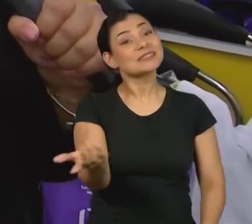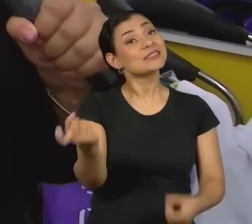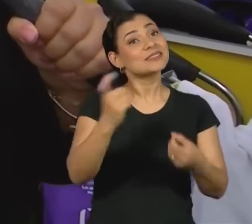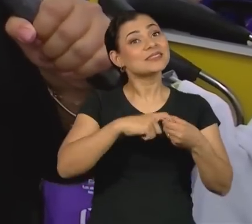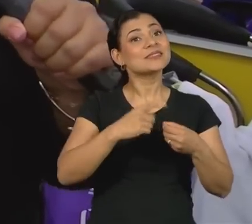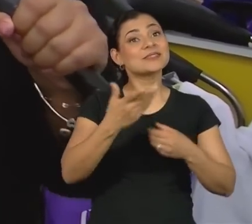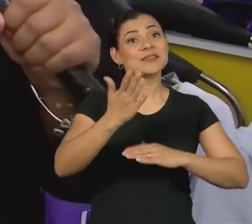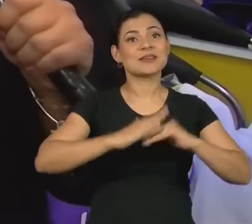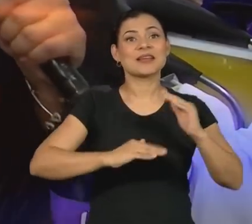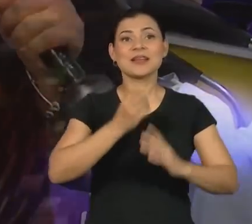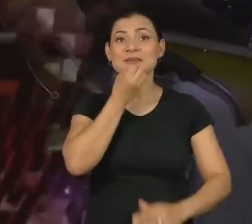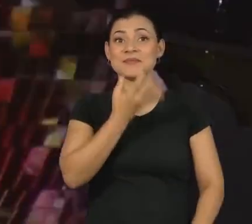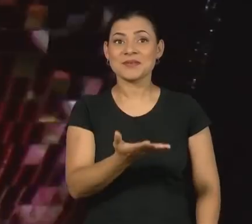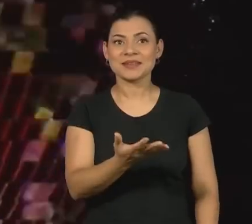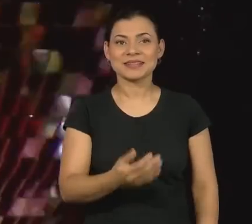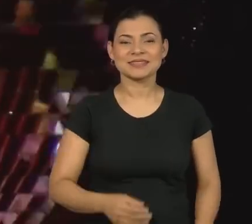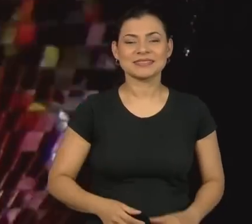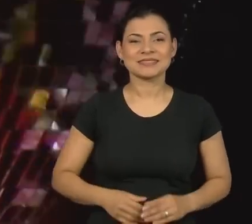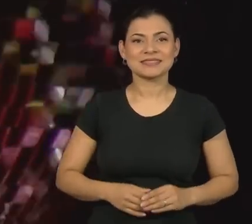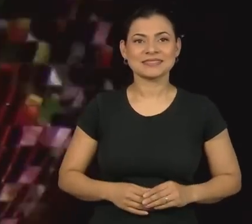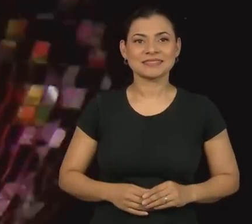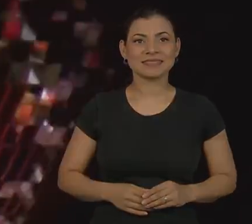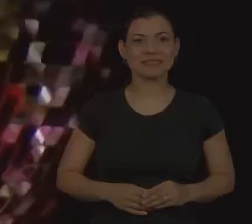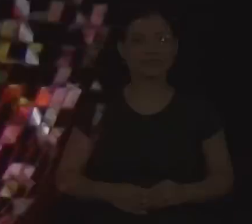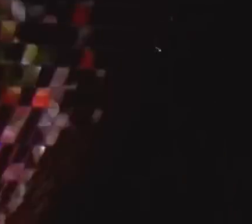Boas práticas.